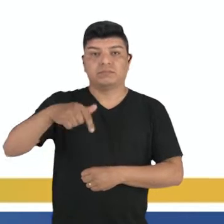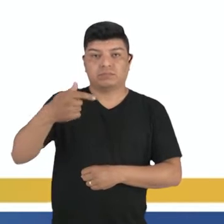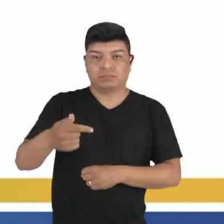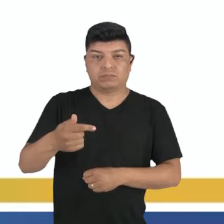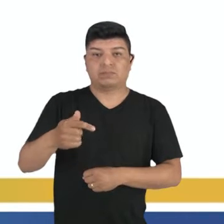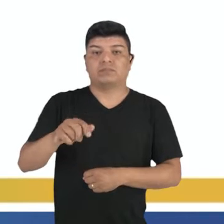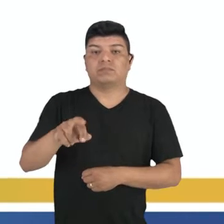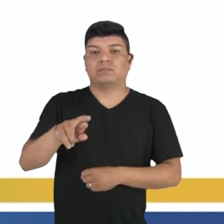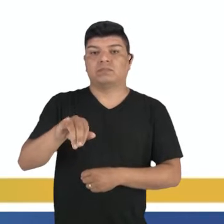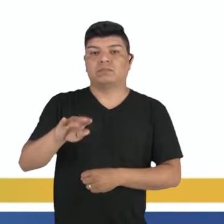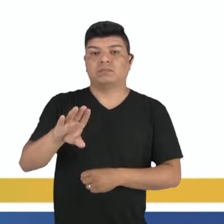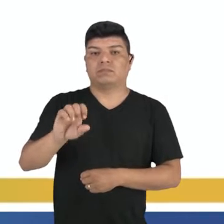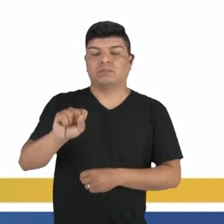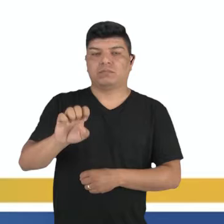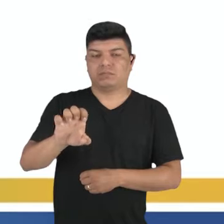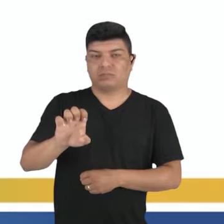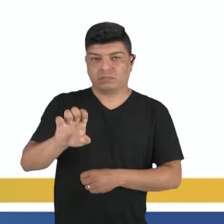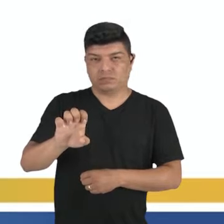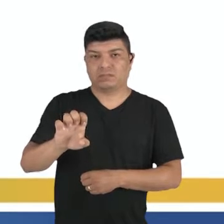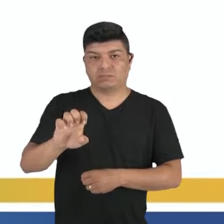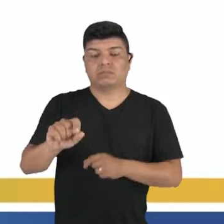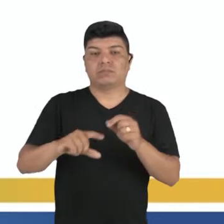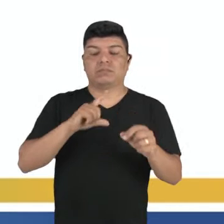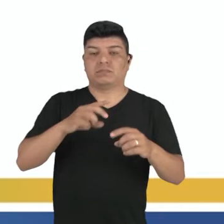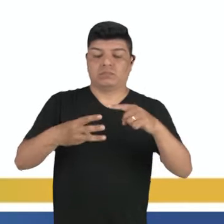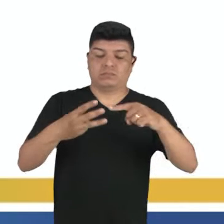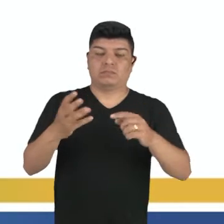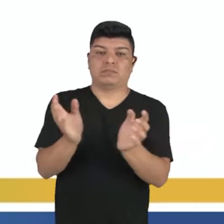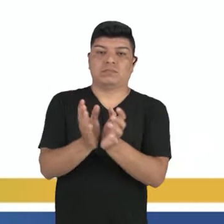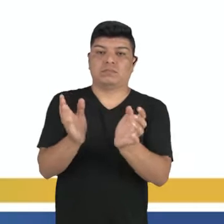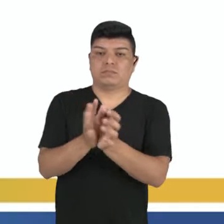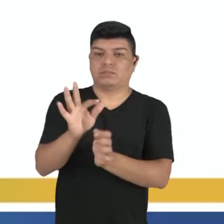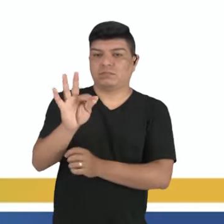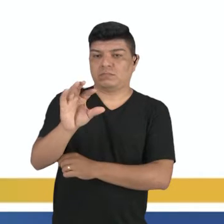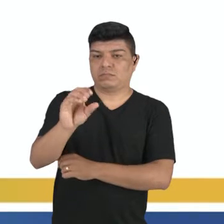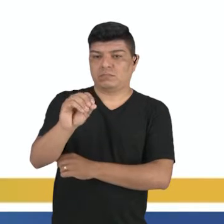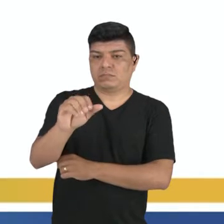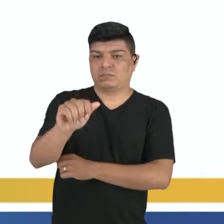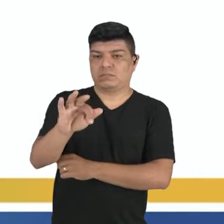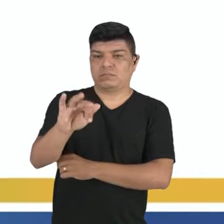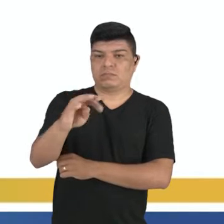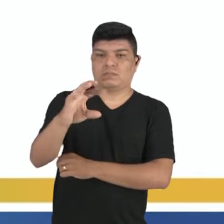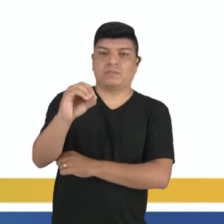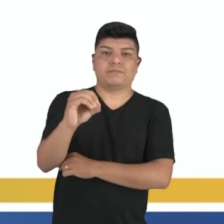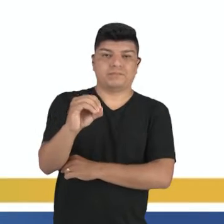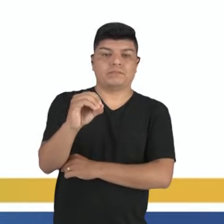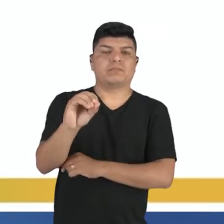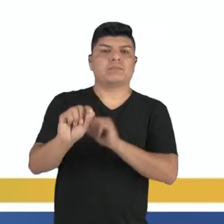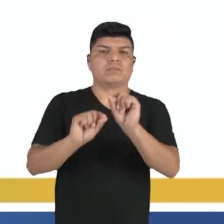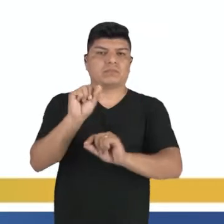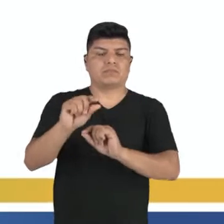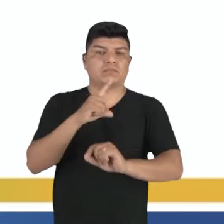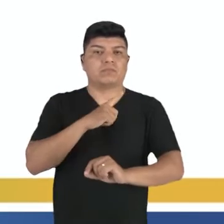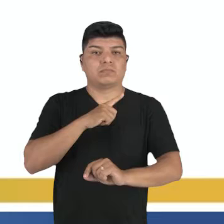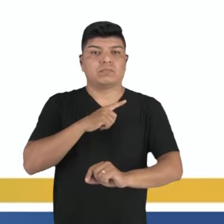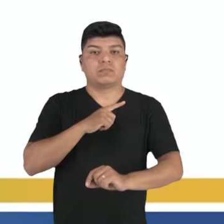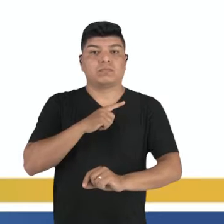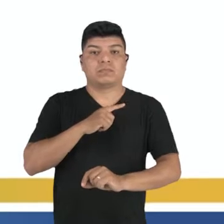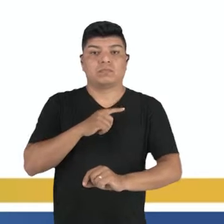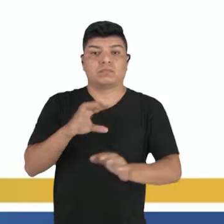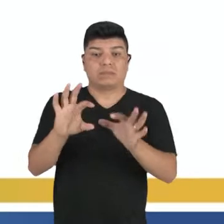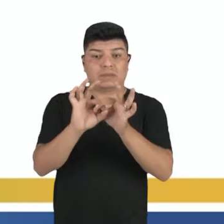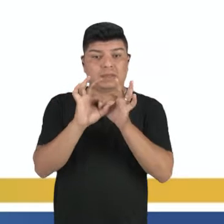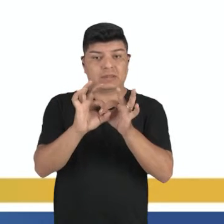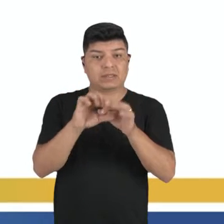ribose que é um carboidrato e é formada por três grupos fosfatos o que são esses grupos fosfatos são